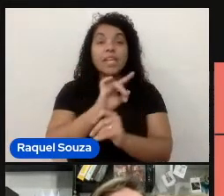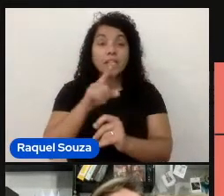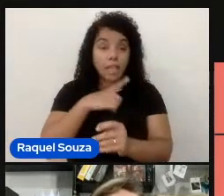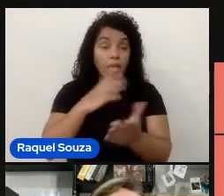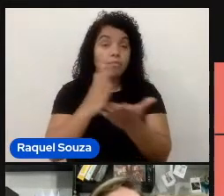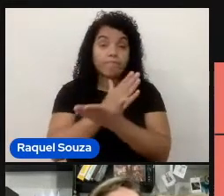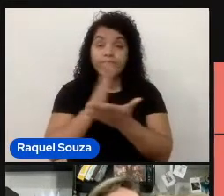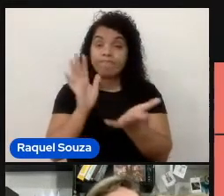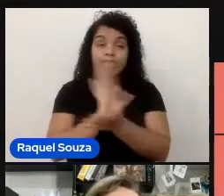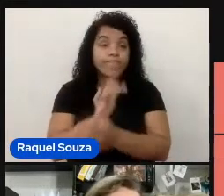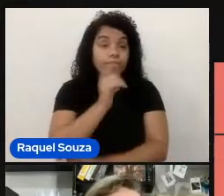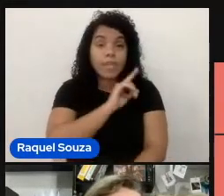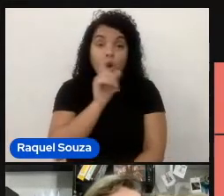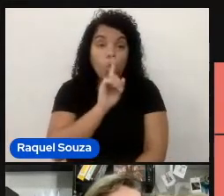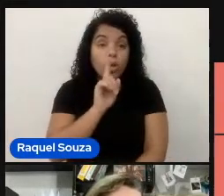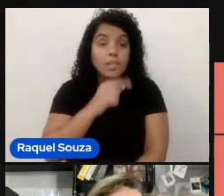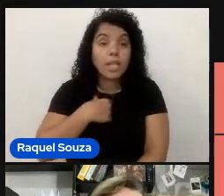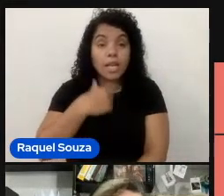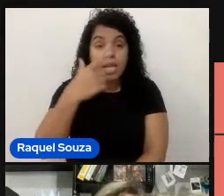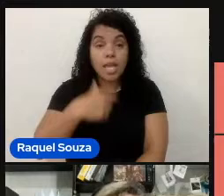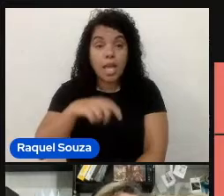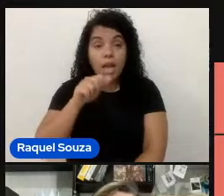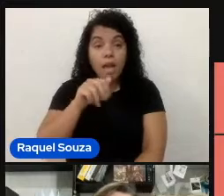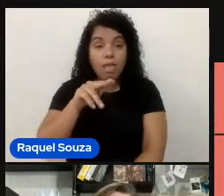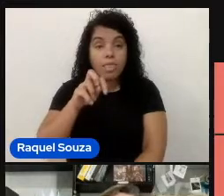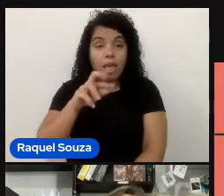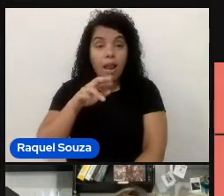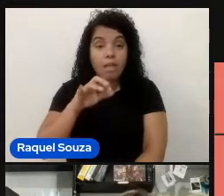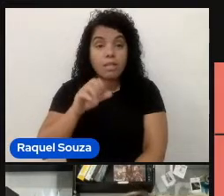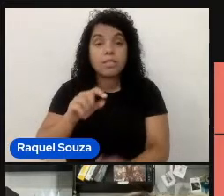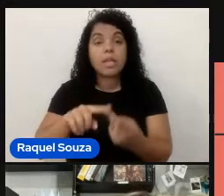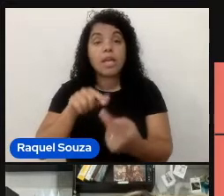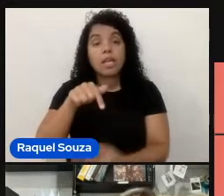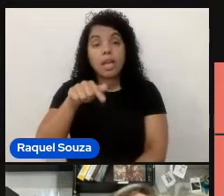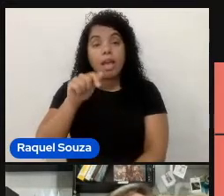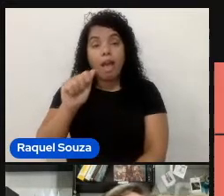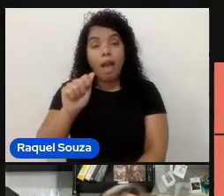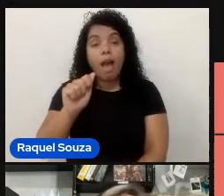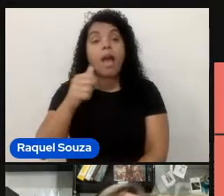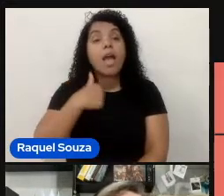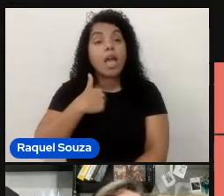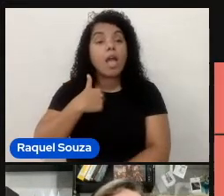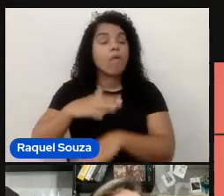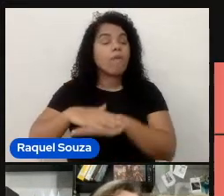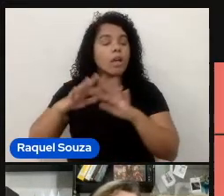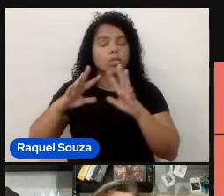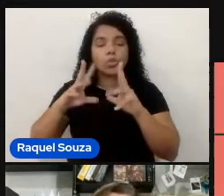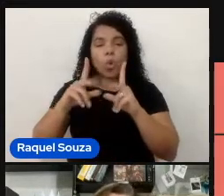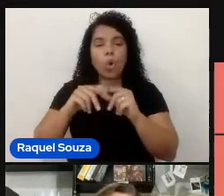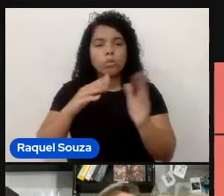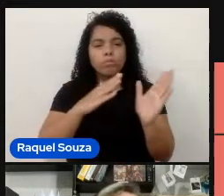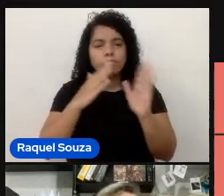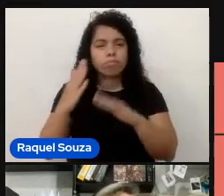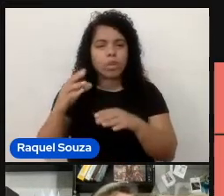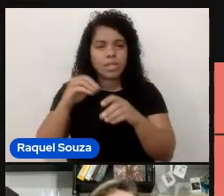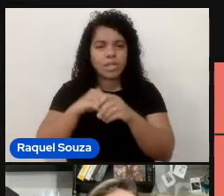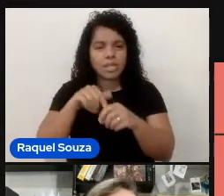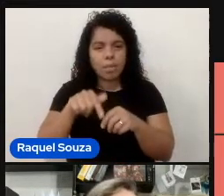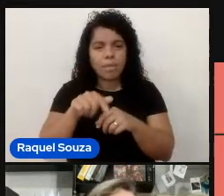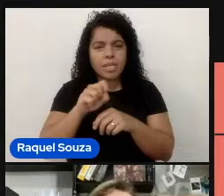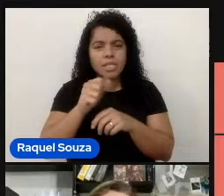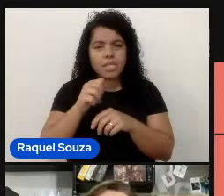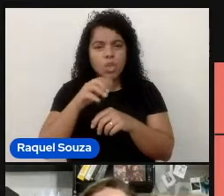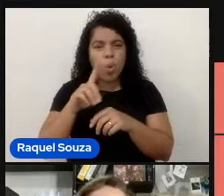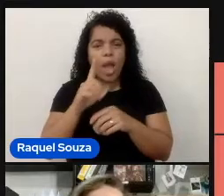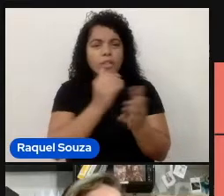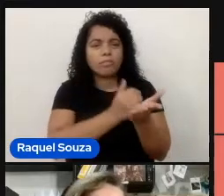gente não consegue. Eu, por exemplo, eu sou analista, eu sou uma QA, eu faço todo o processo ali dentro da minha squad, né, do início ao fim, estou ali,